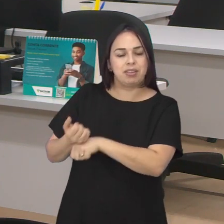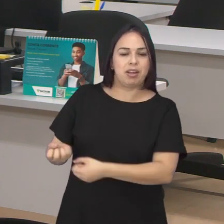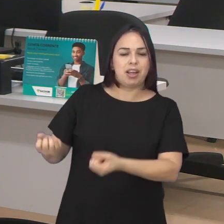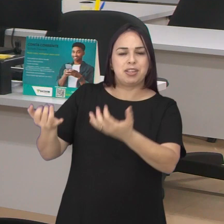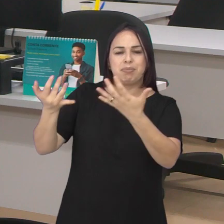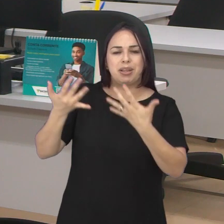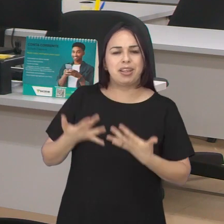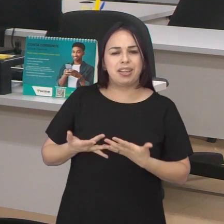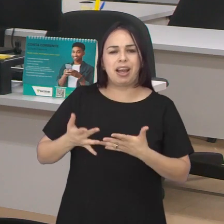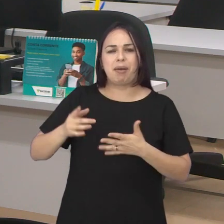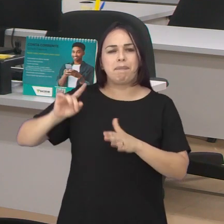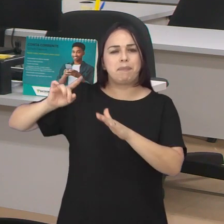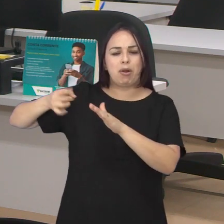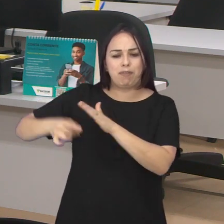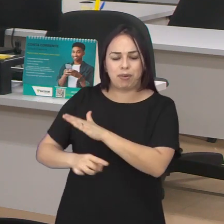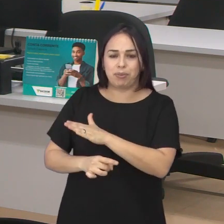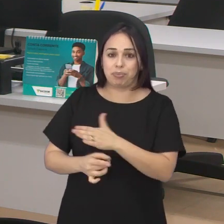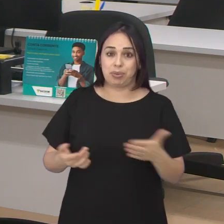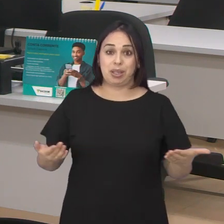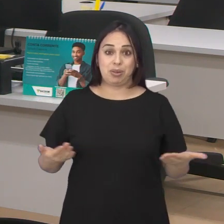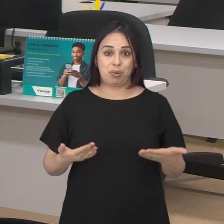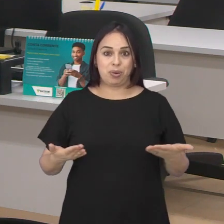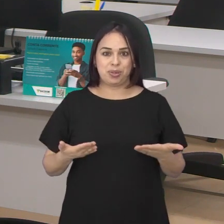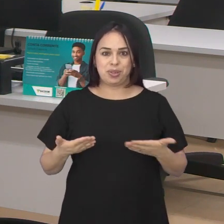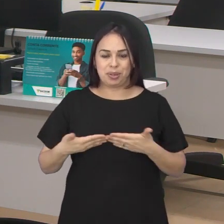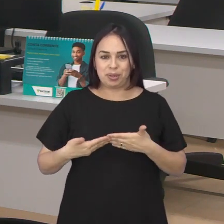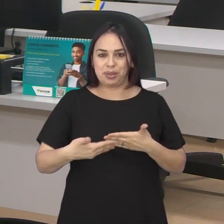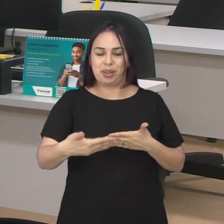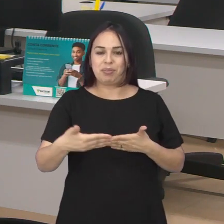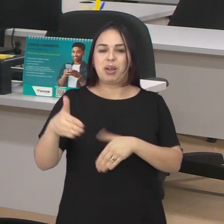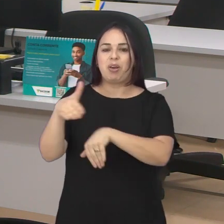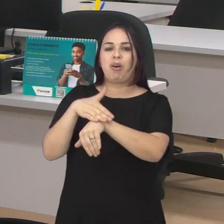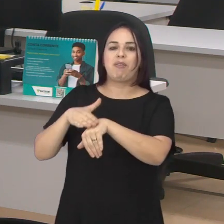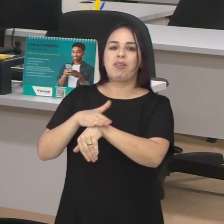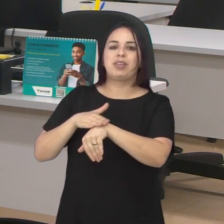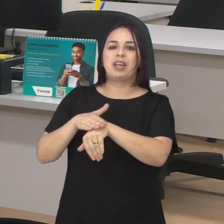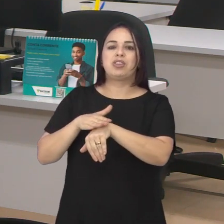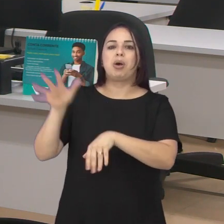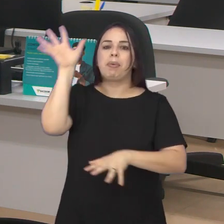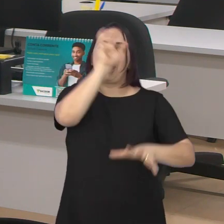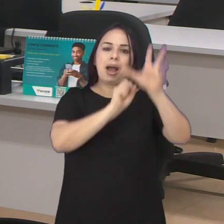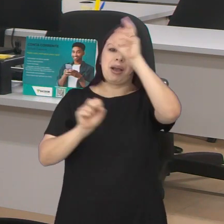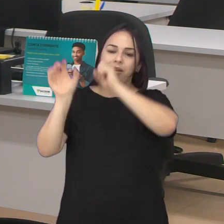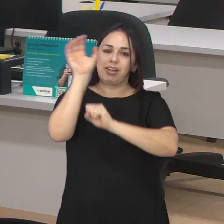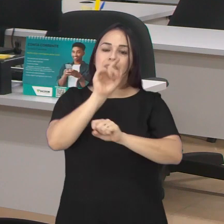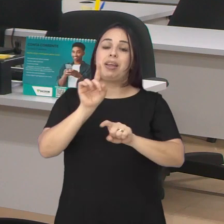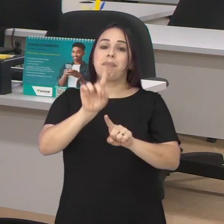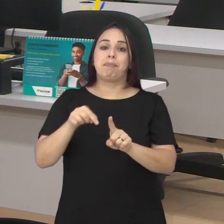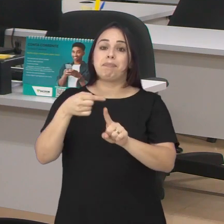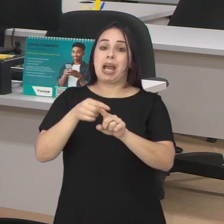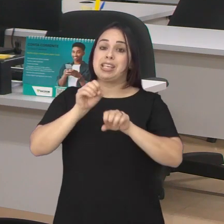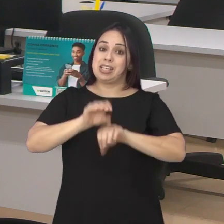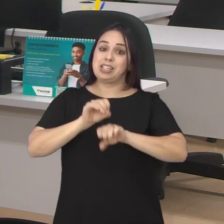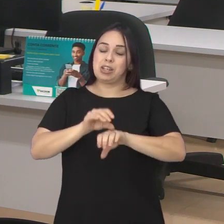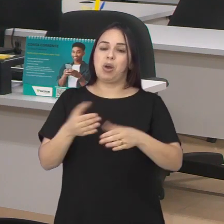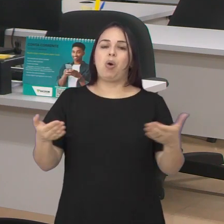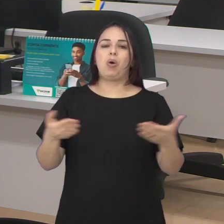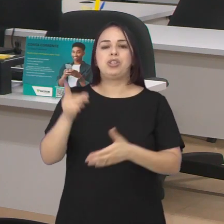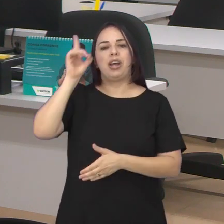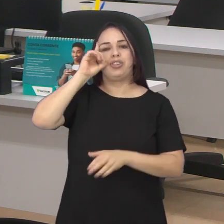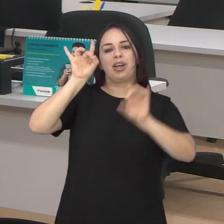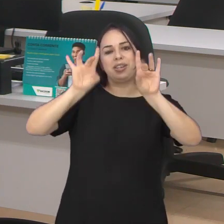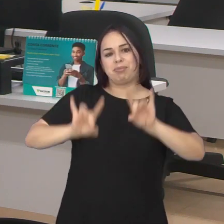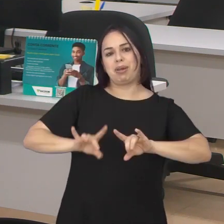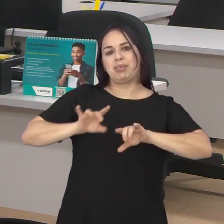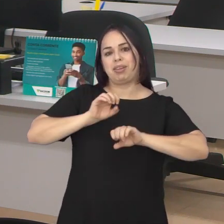vai trazer uma visão mais aprofundada sobre o assunto. E nesta terça, nossa conversa é sobre aprendizagem e ensino, já que